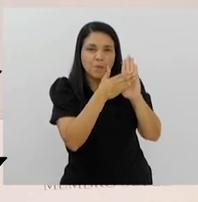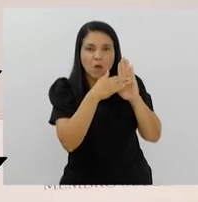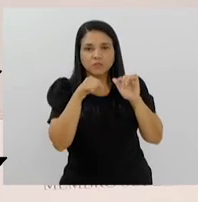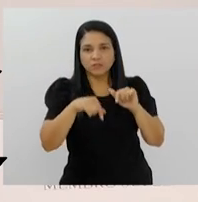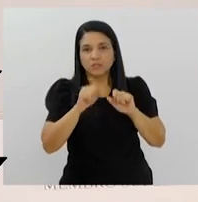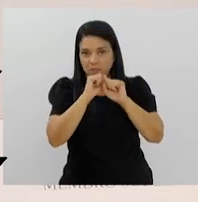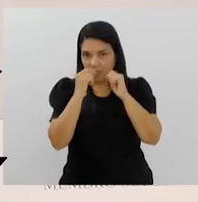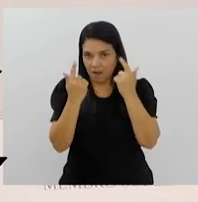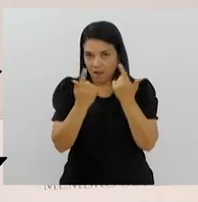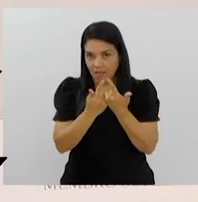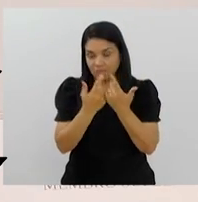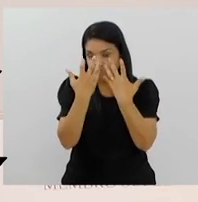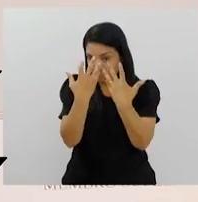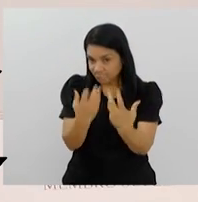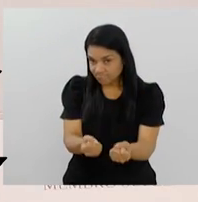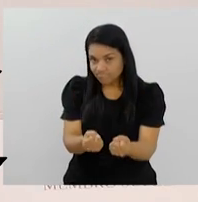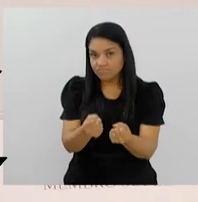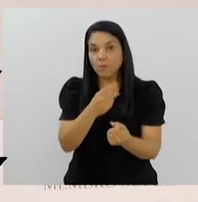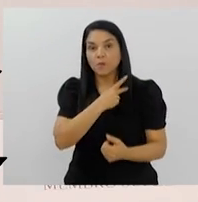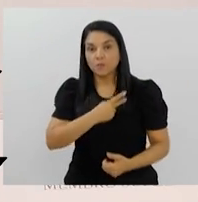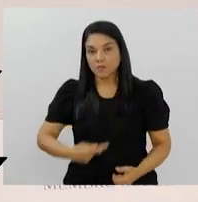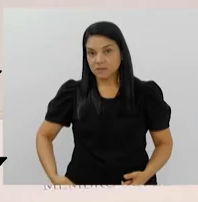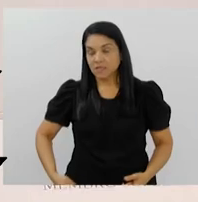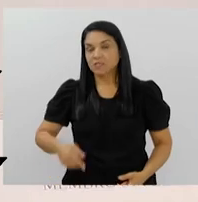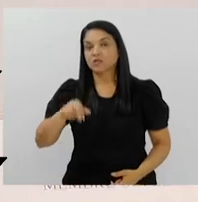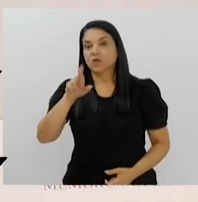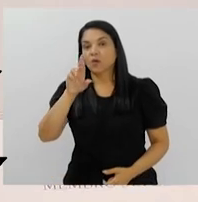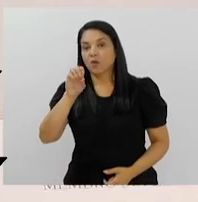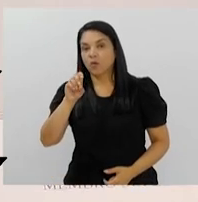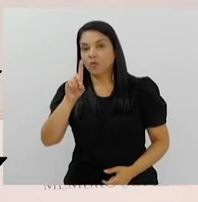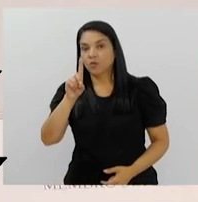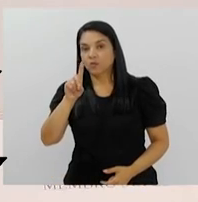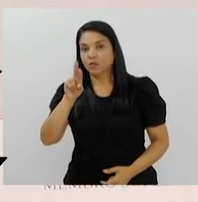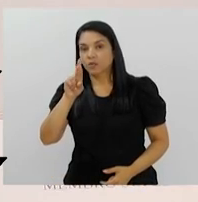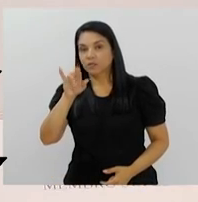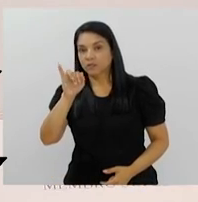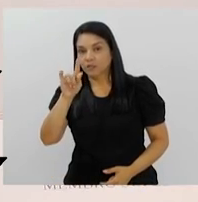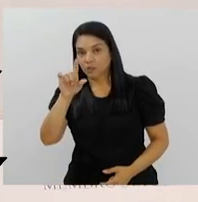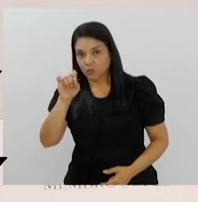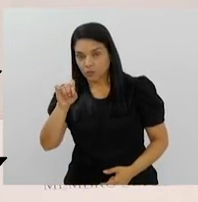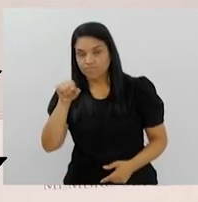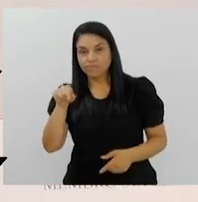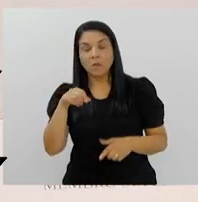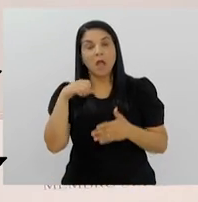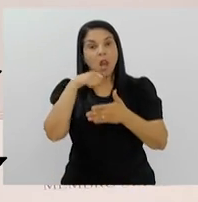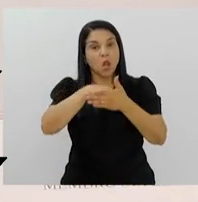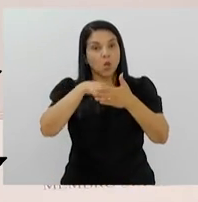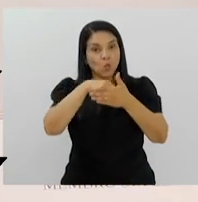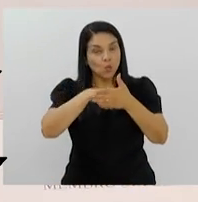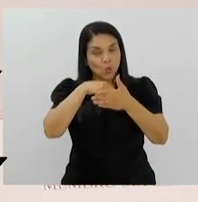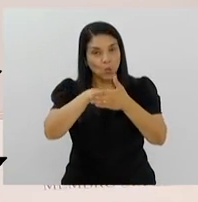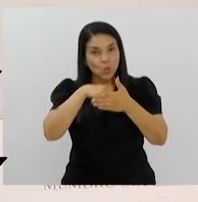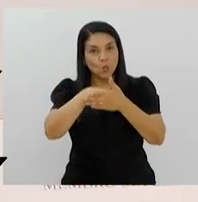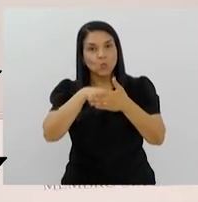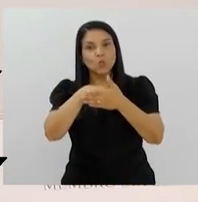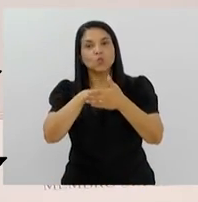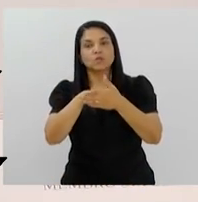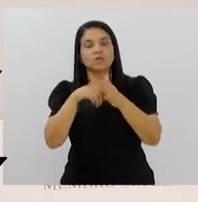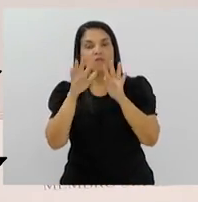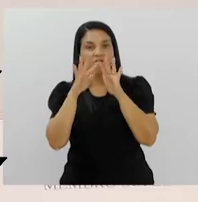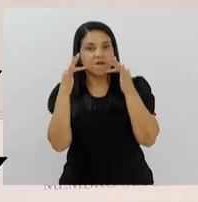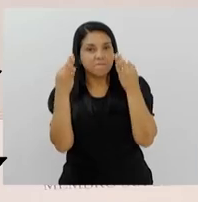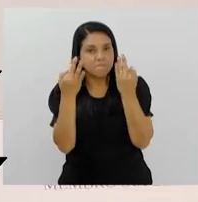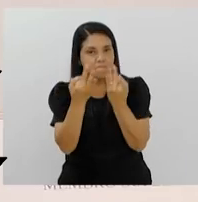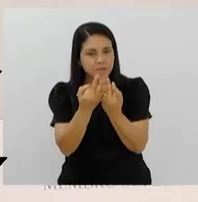foi acatada pelo Presidente Rodrigo Bacelar em prol da Luta dos nossos dessas famílias que